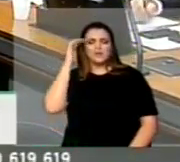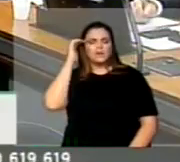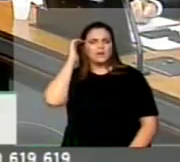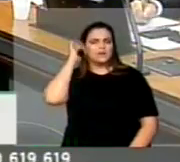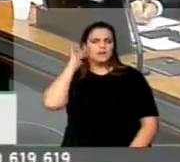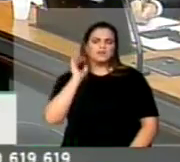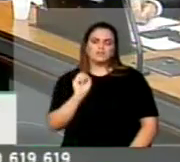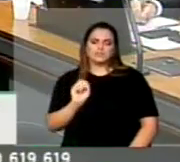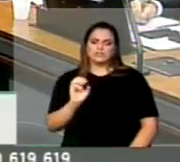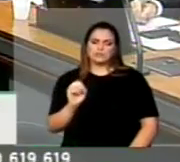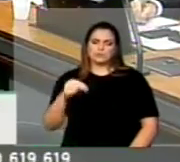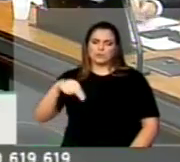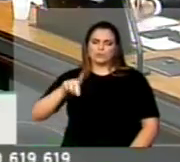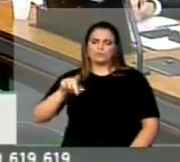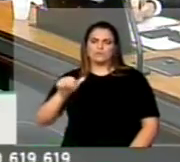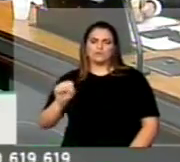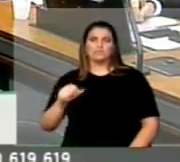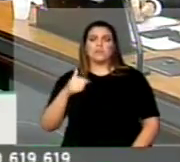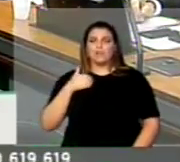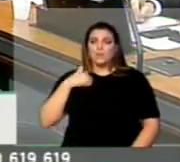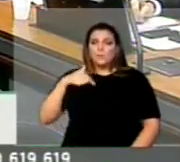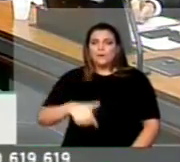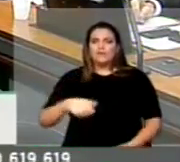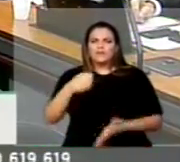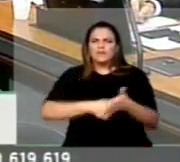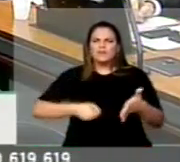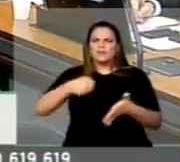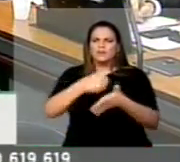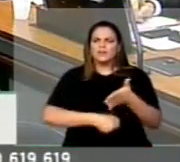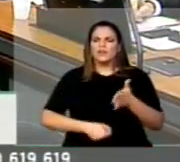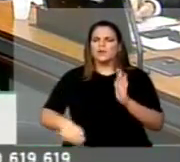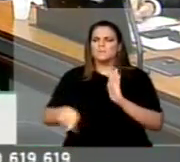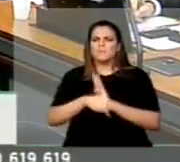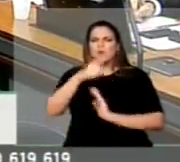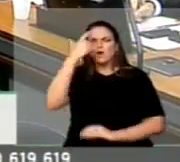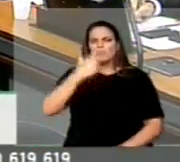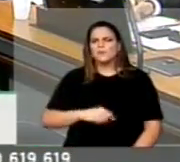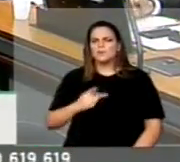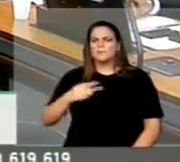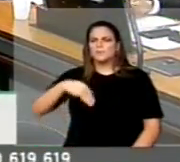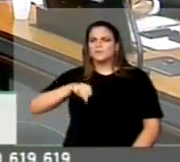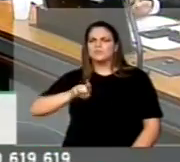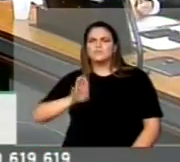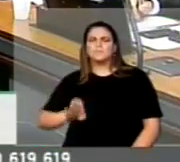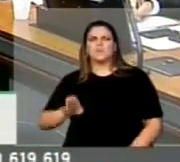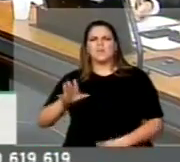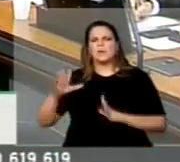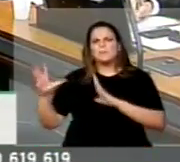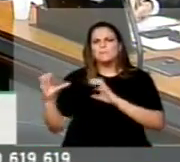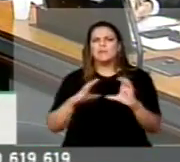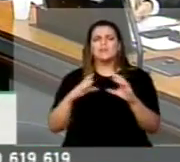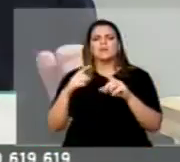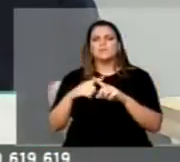tais sondas, eu estava aqui defendendo a candidatura própria do PMDB, enfrentando briga em convenção do PMDB, para não